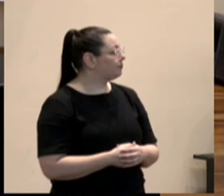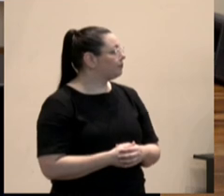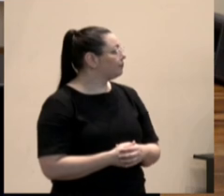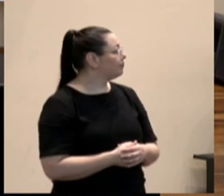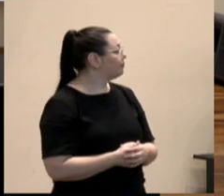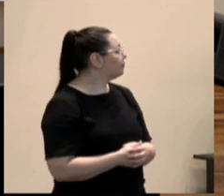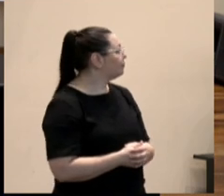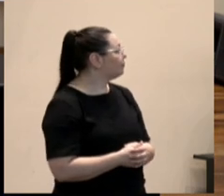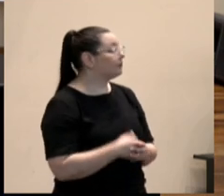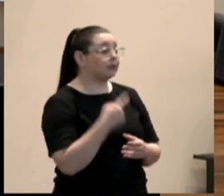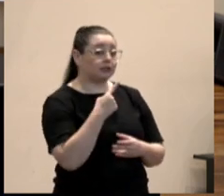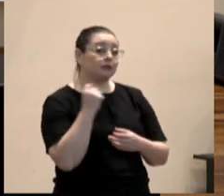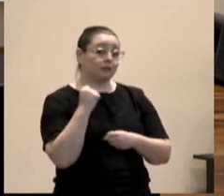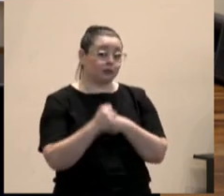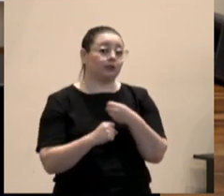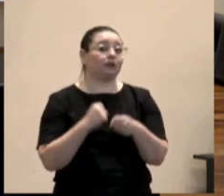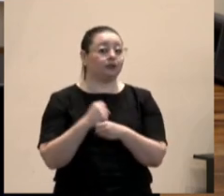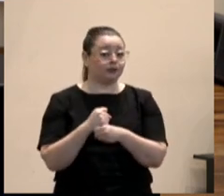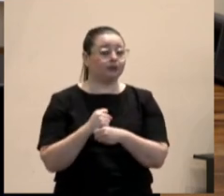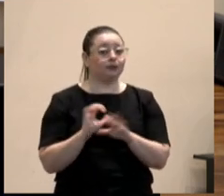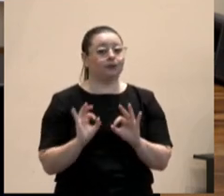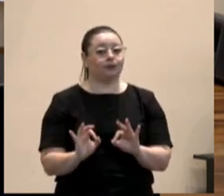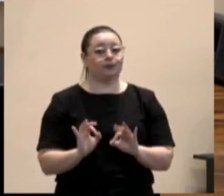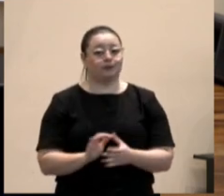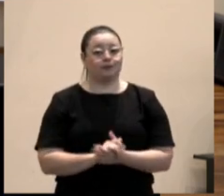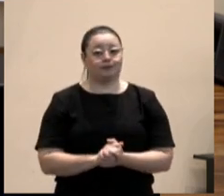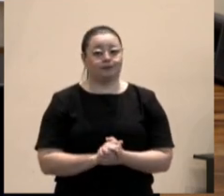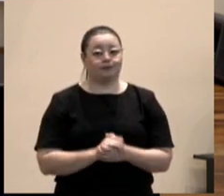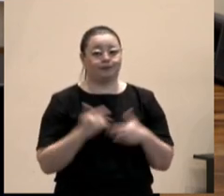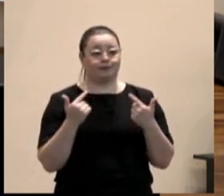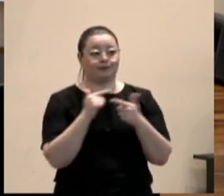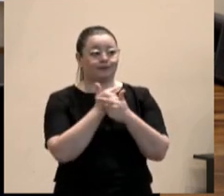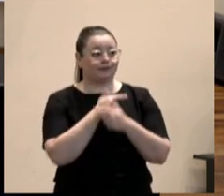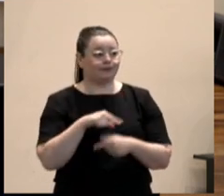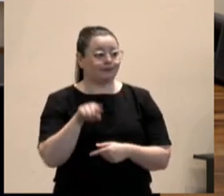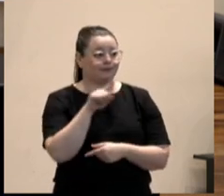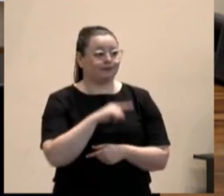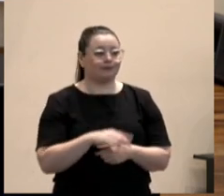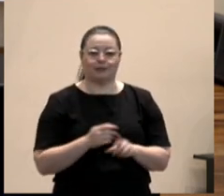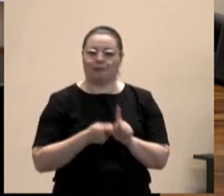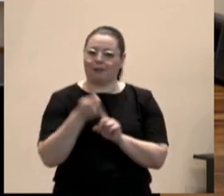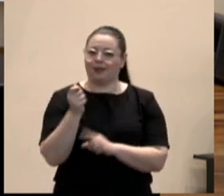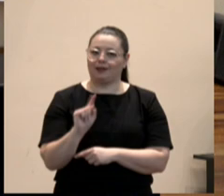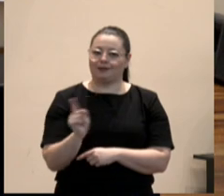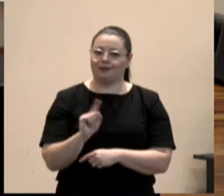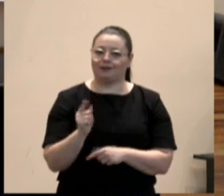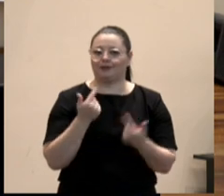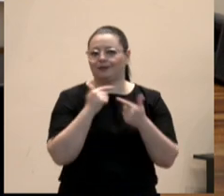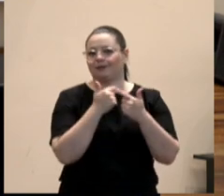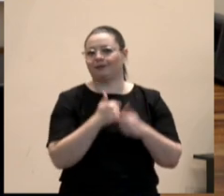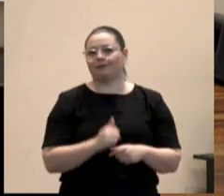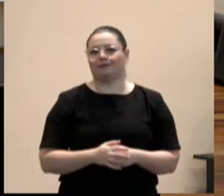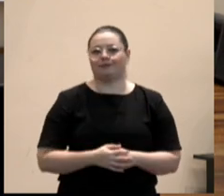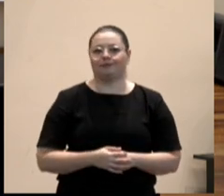É, isso aqui é por ano, hein? Isso aqui é por ano, né? Seria bom que fosse por mês, né?